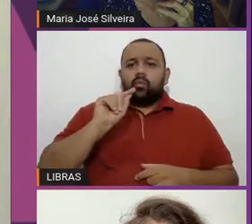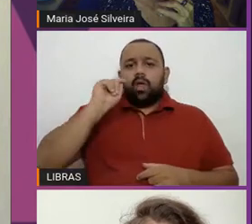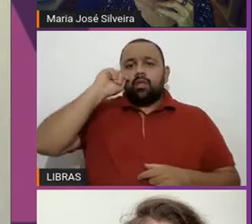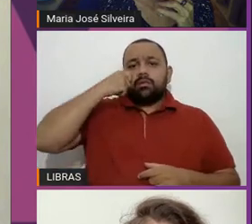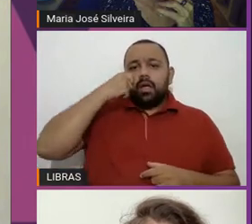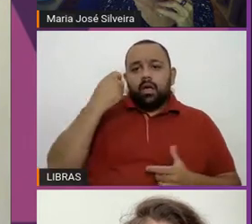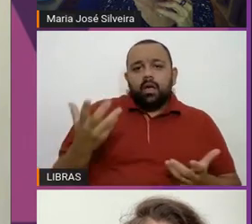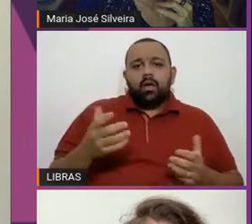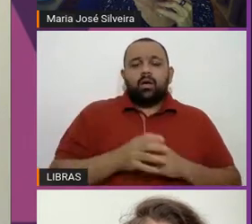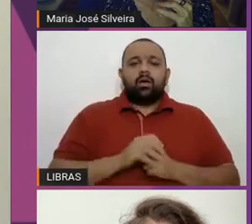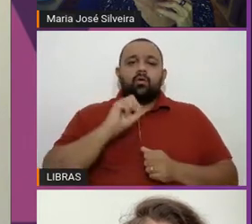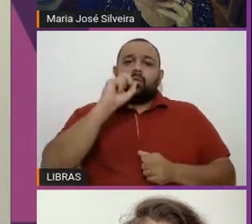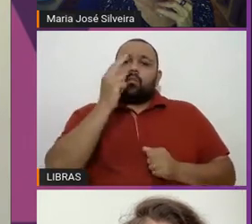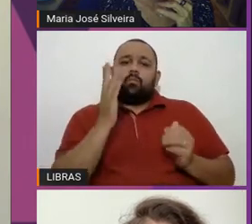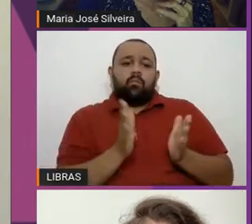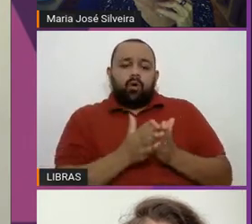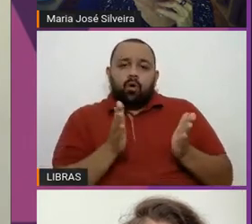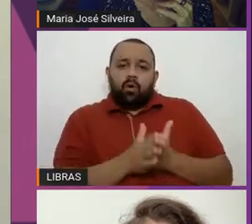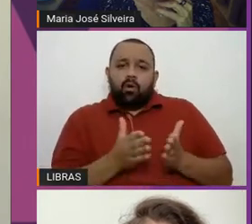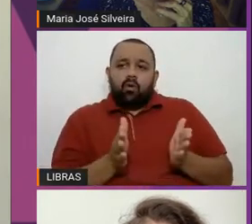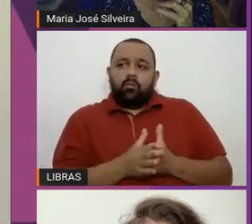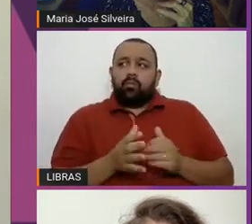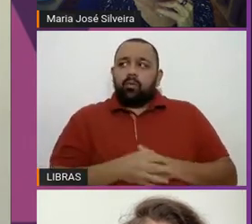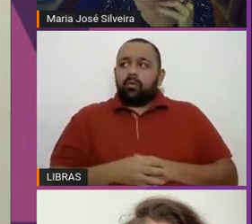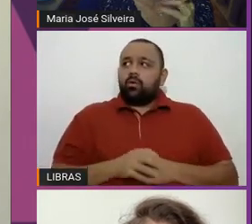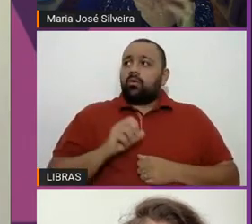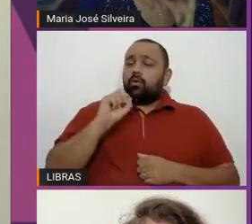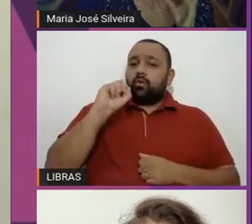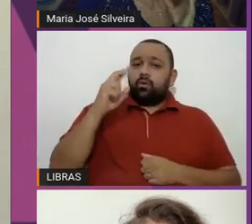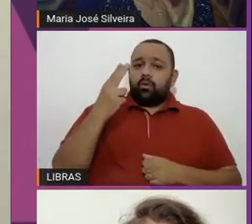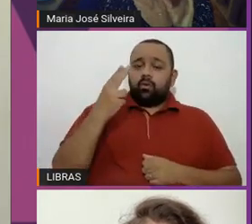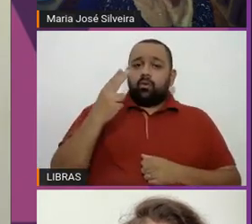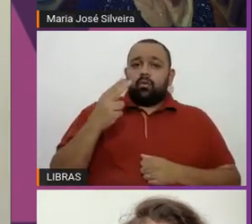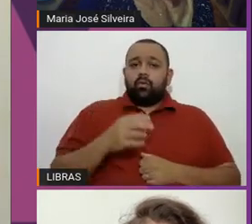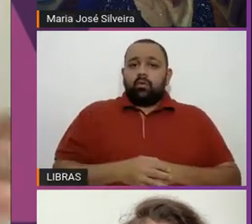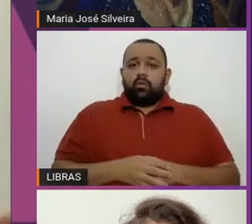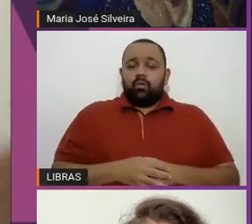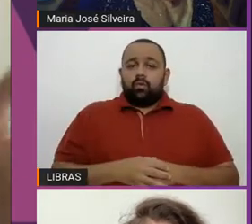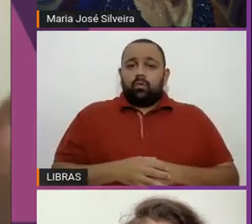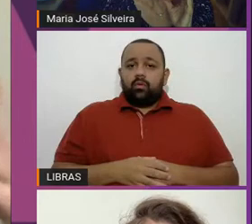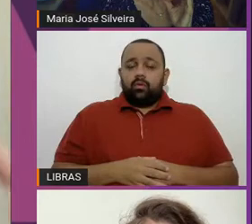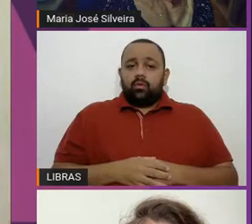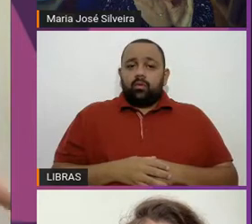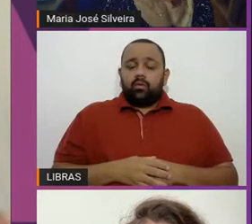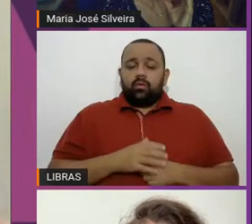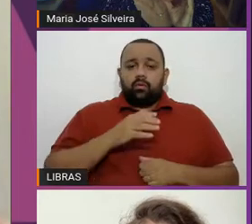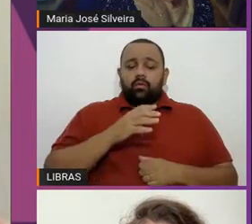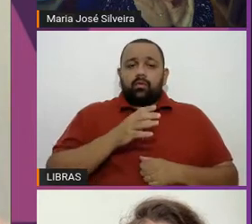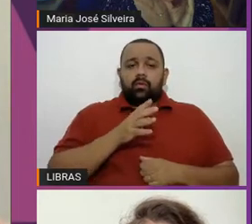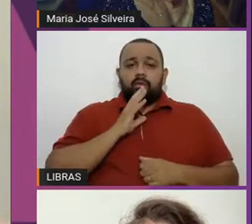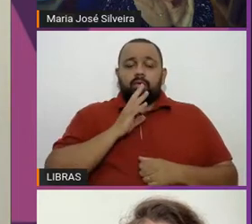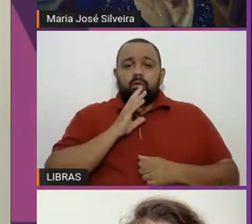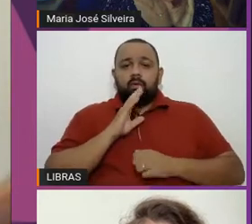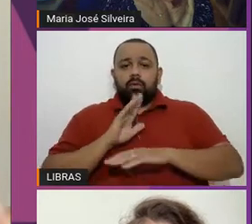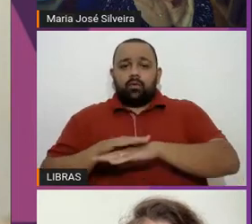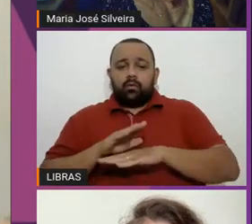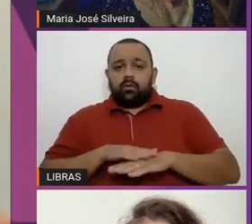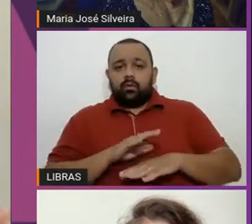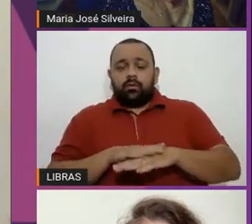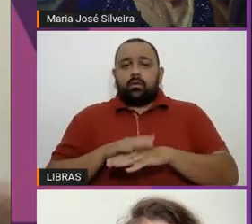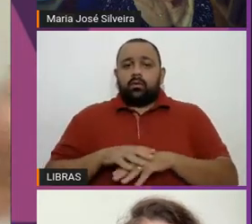era um livros ou pobres e ou e e conhecidos apenas por fotografias